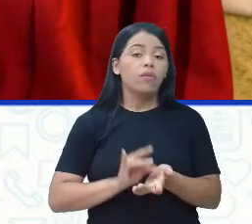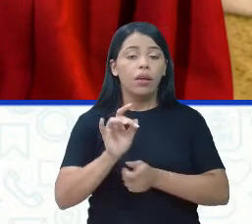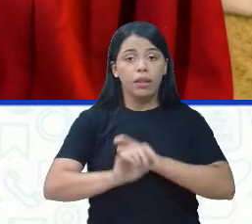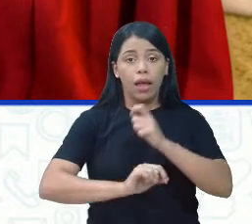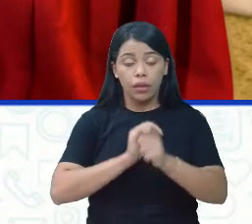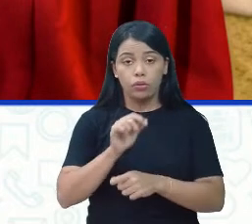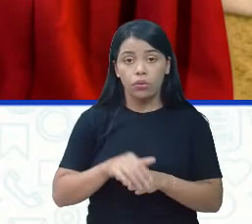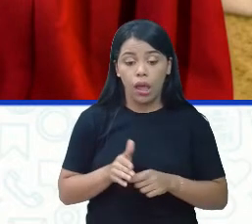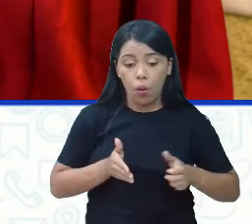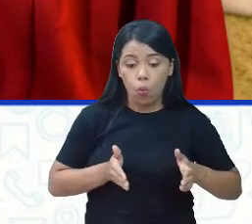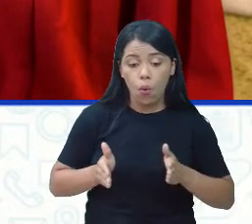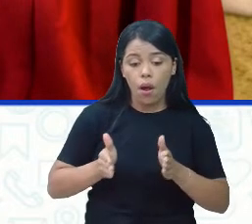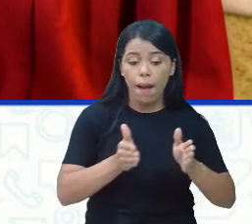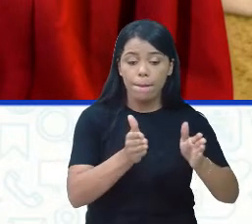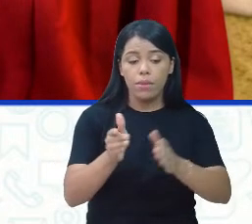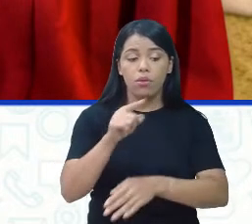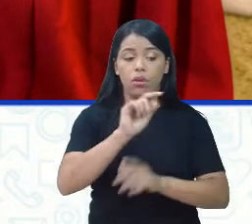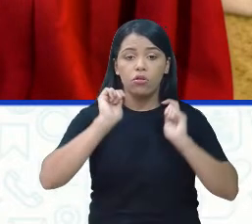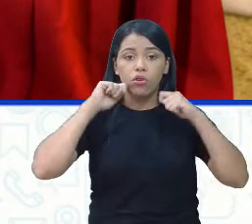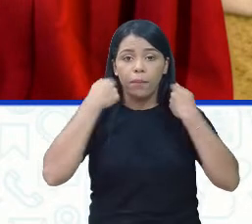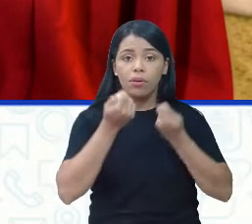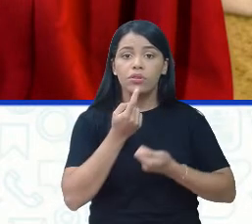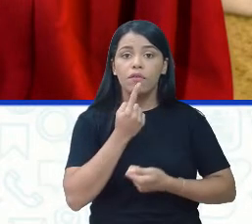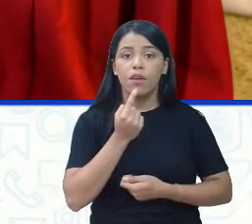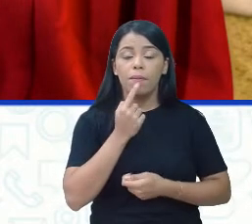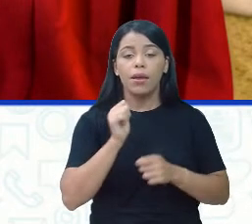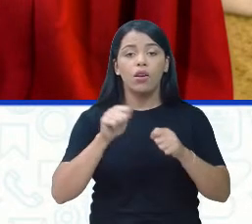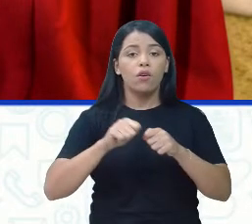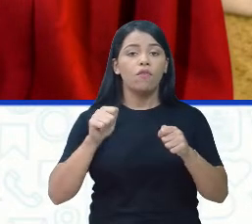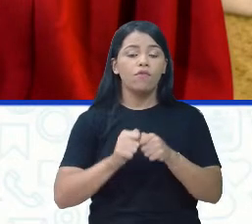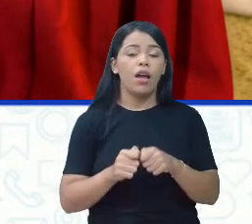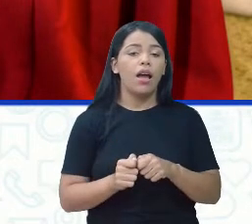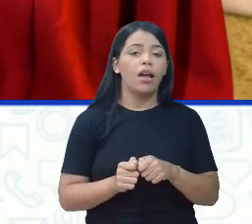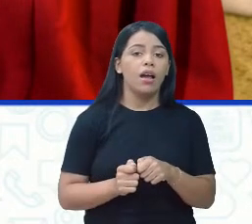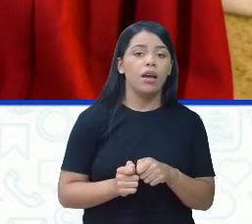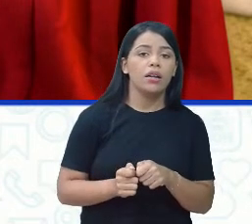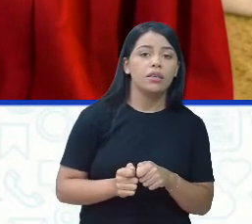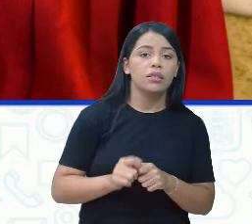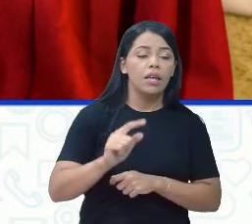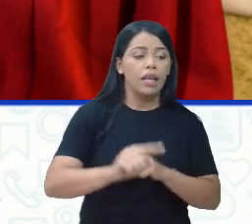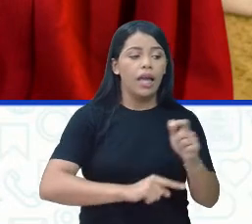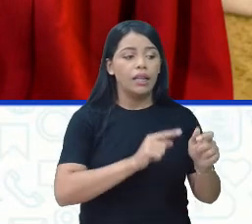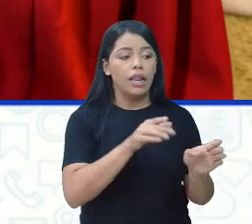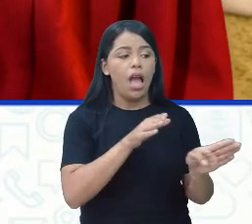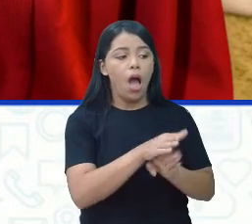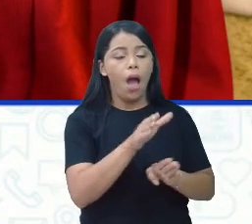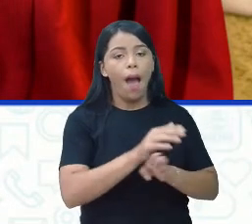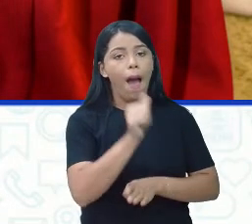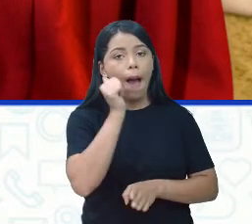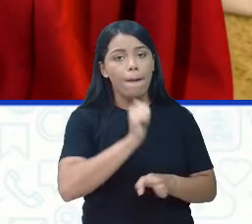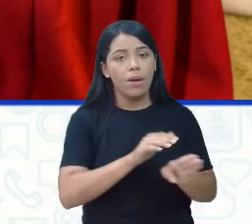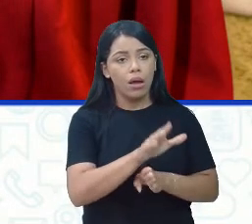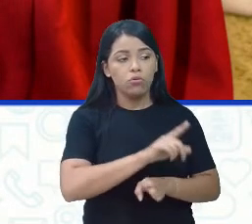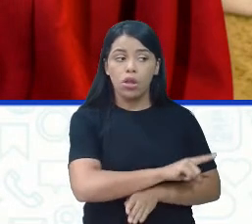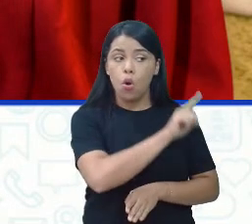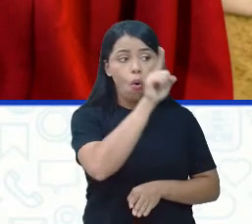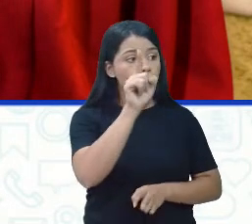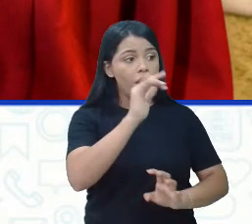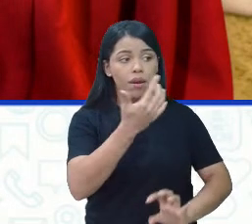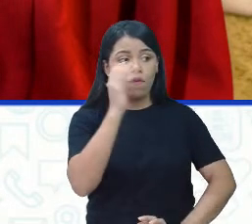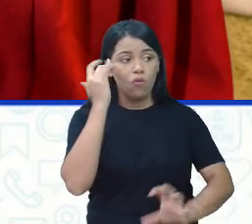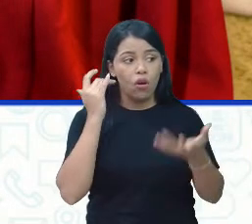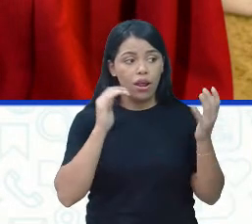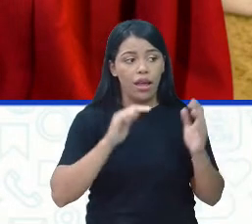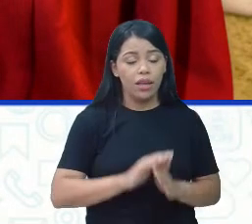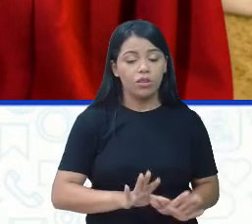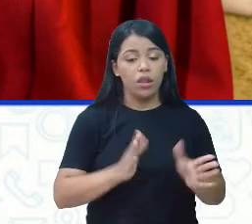que a Chapeuzinho Vermelho faz entre, receber o conselho da mãe de não entrar na floresta e a